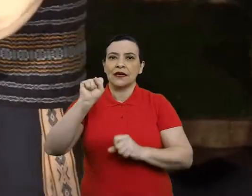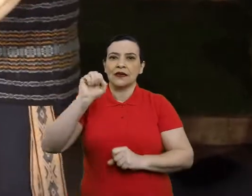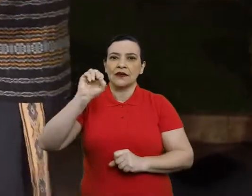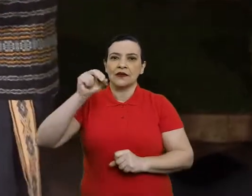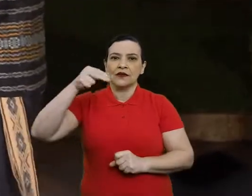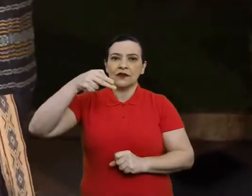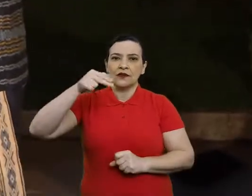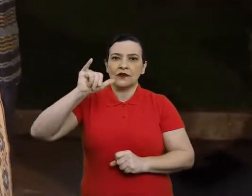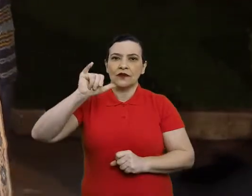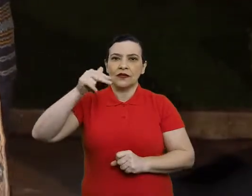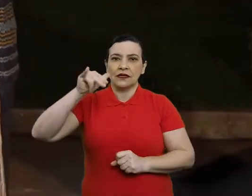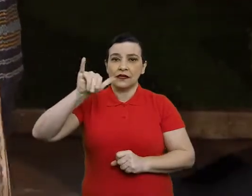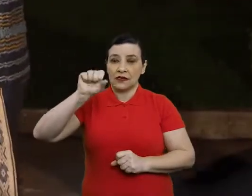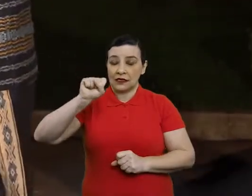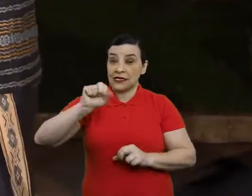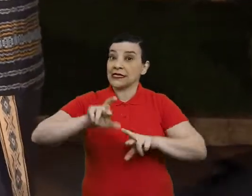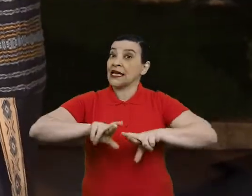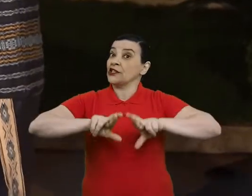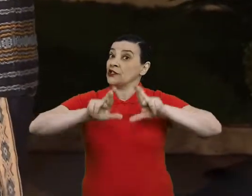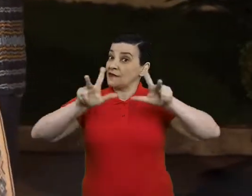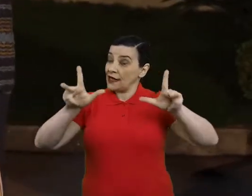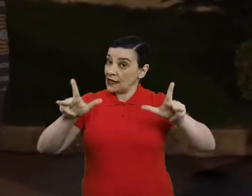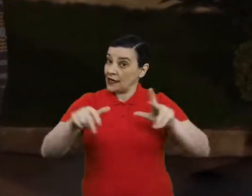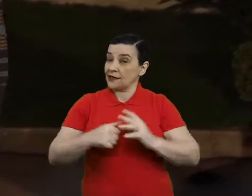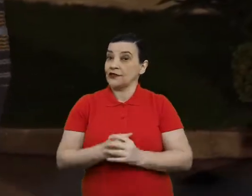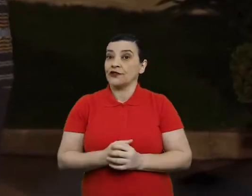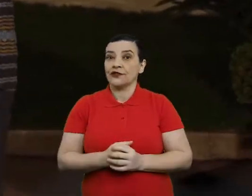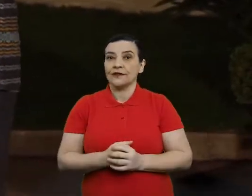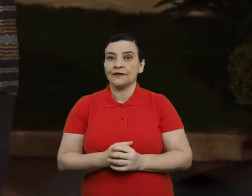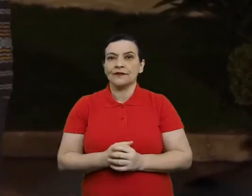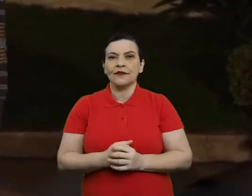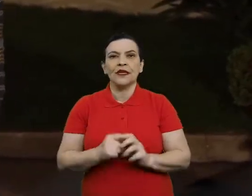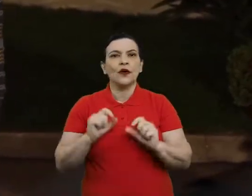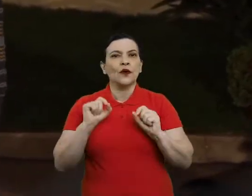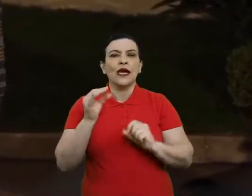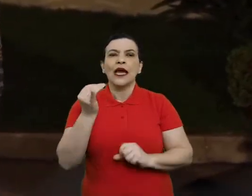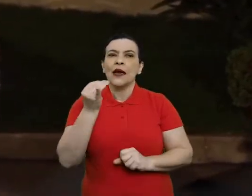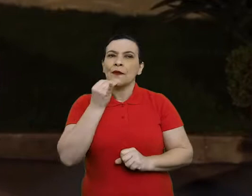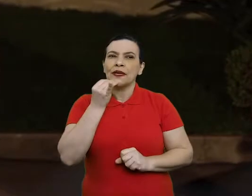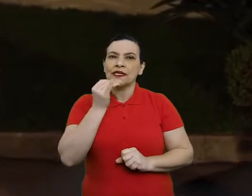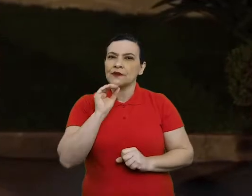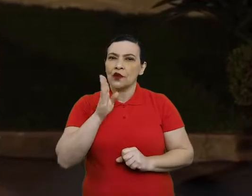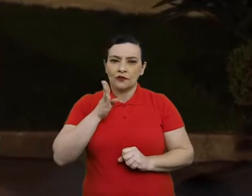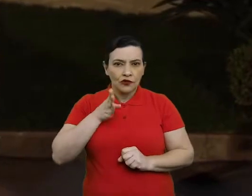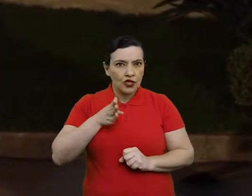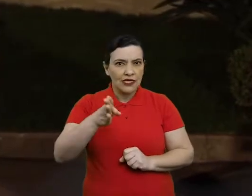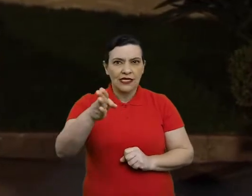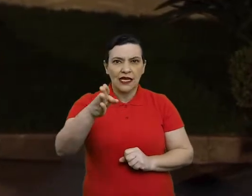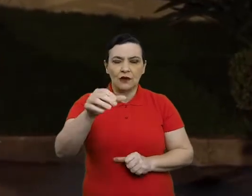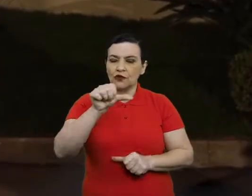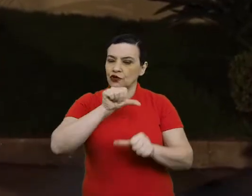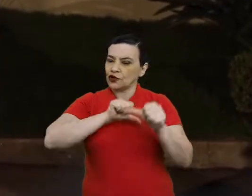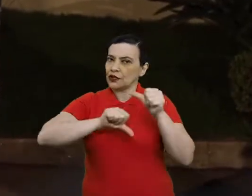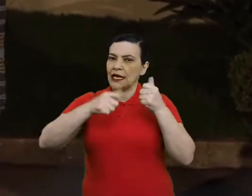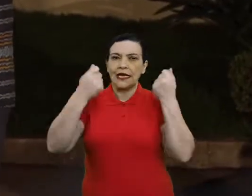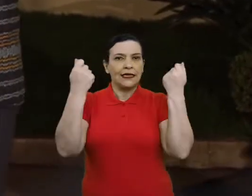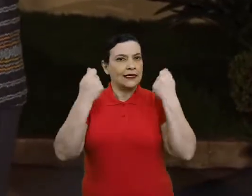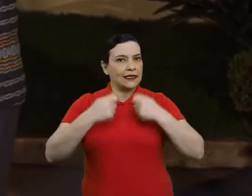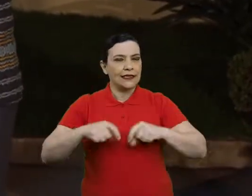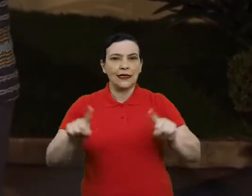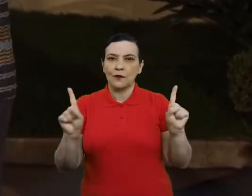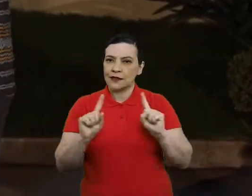Como que é o shonines? Ele é diferente do que eu acabei de fazer, hein? Ele vai só numa direção, a gente não precisa girar para fazer